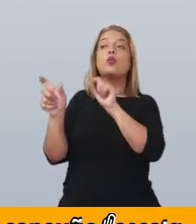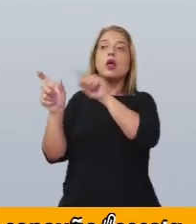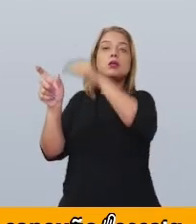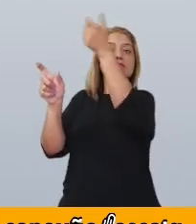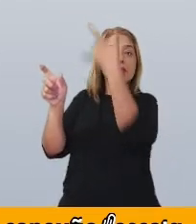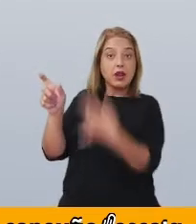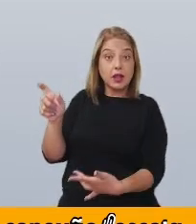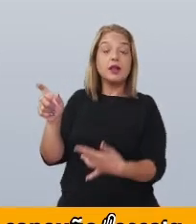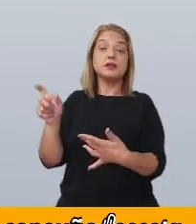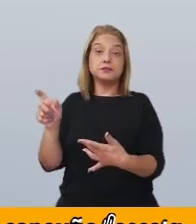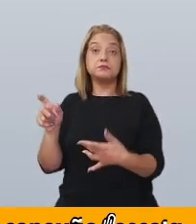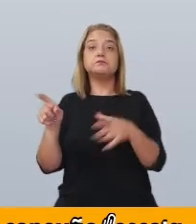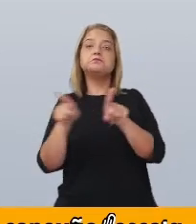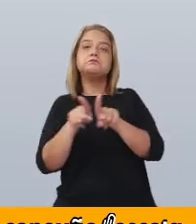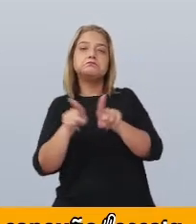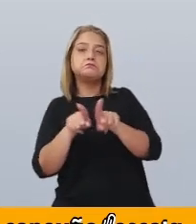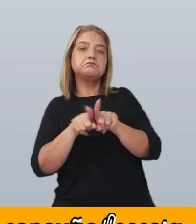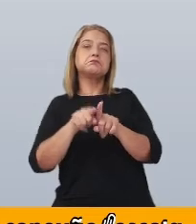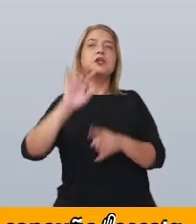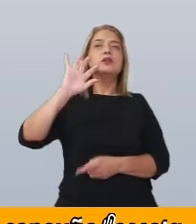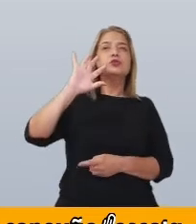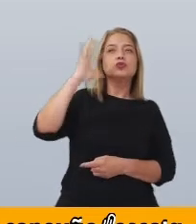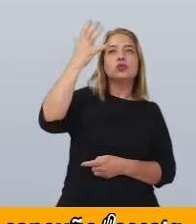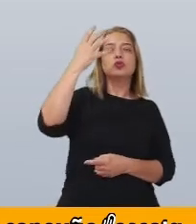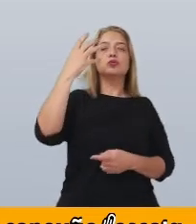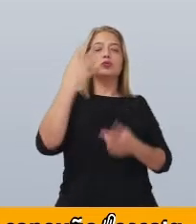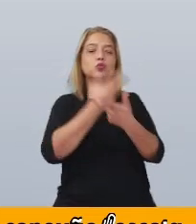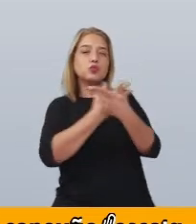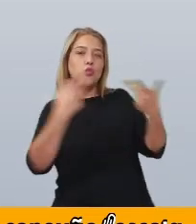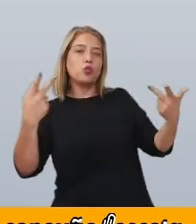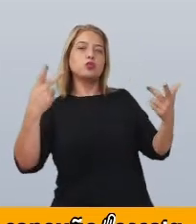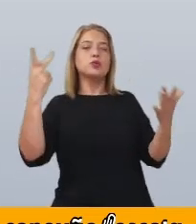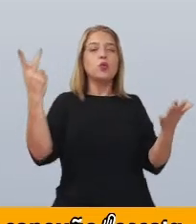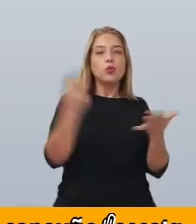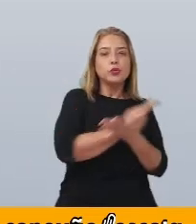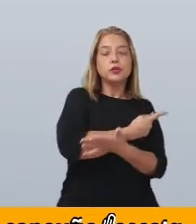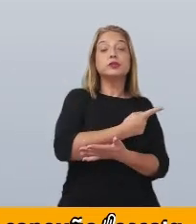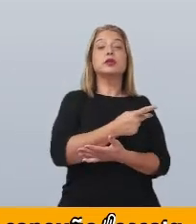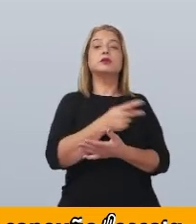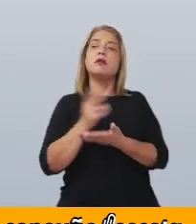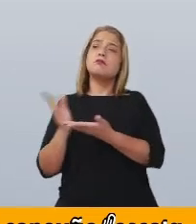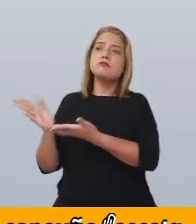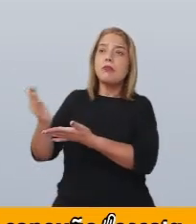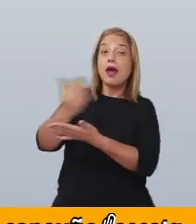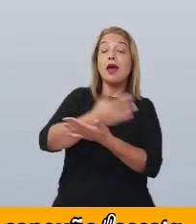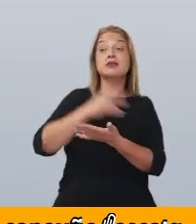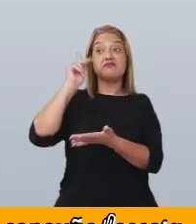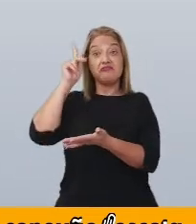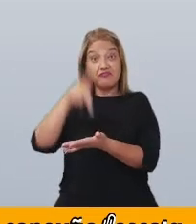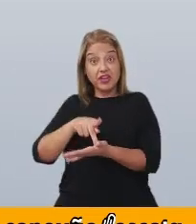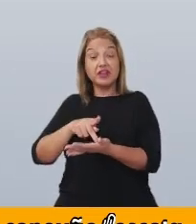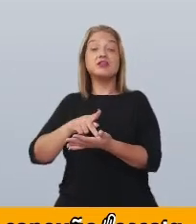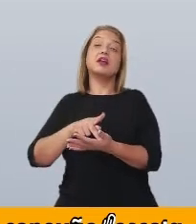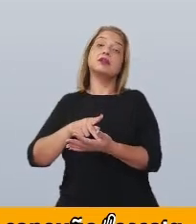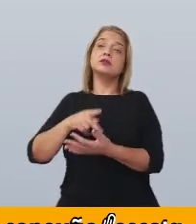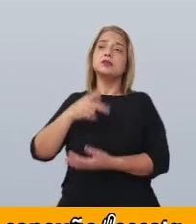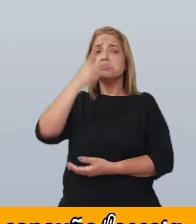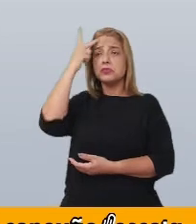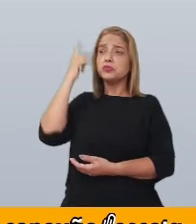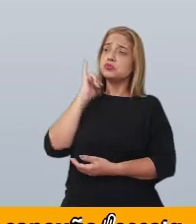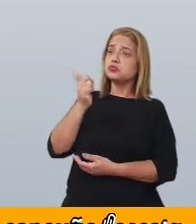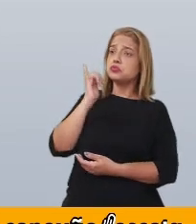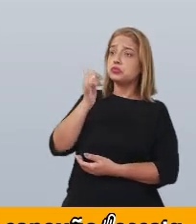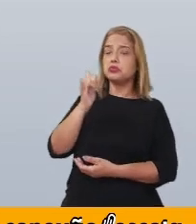Exemplificações a partir de situações, de dados da realidade, de narrativas ou